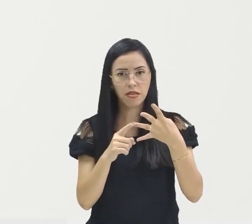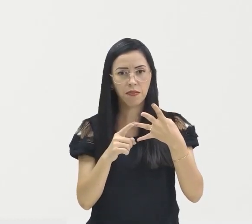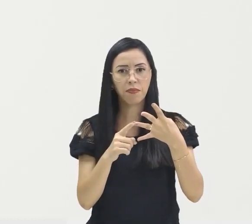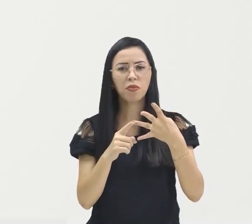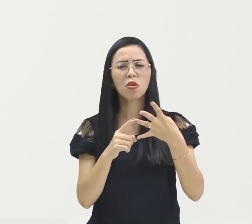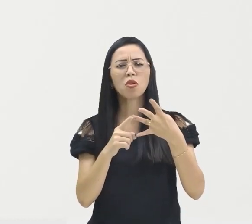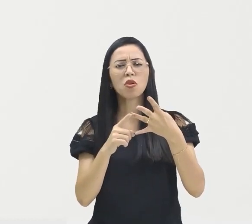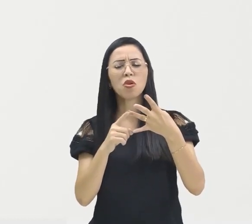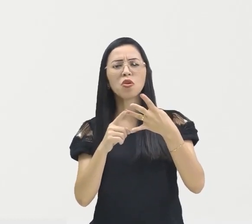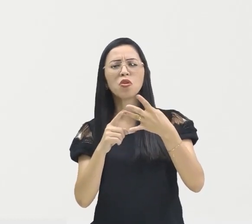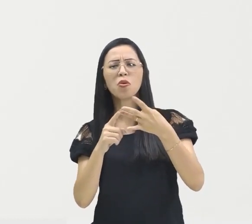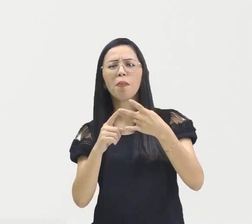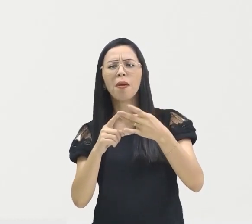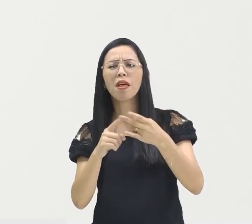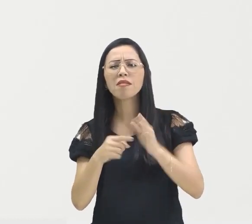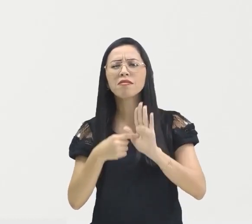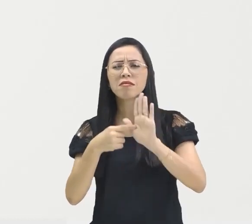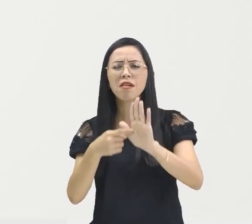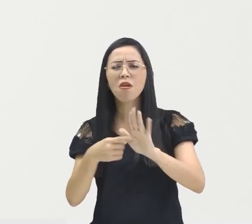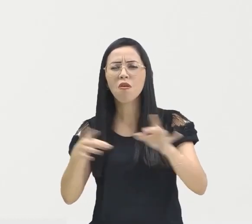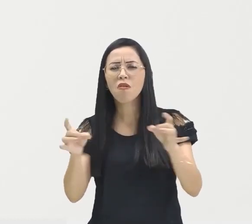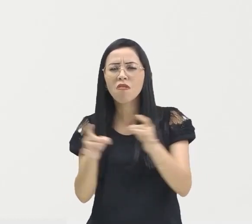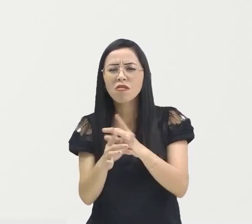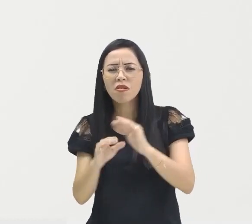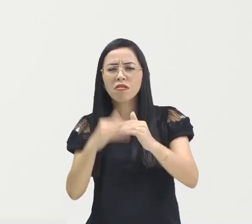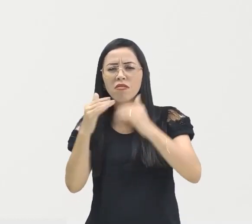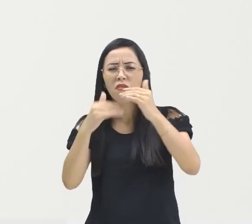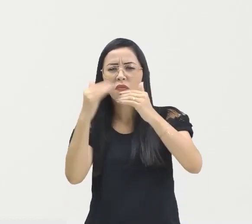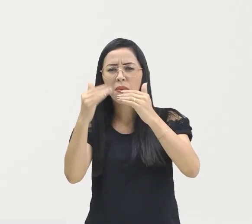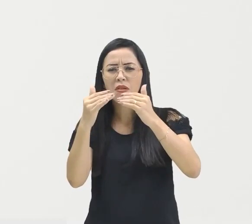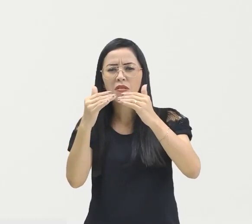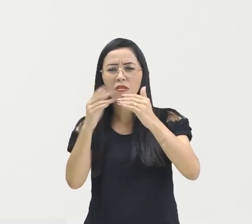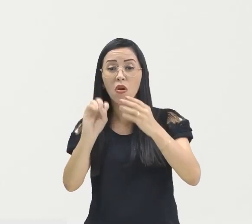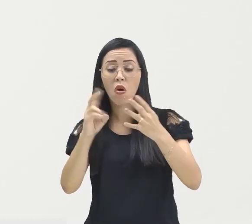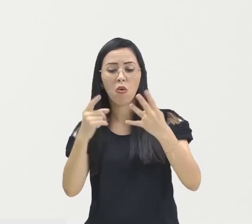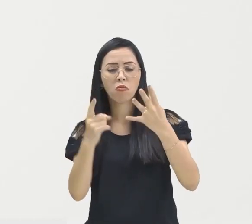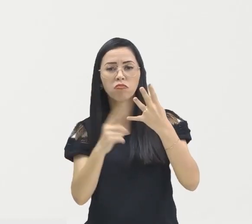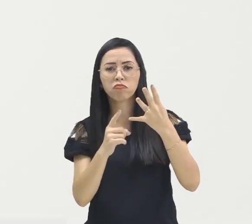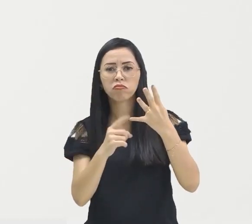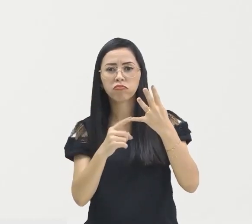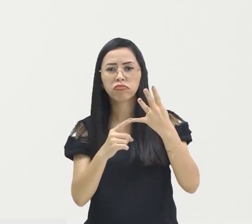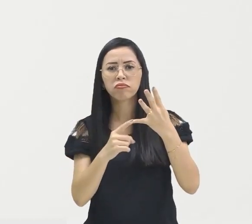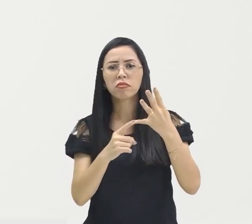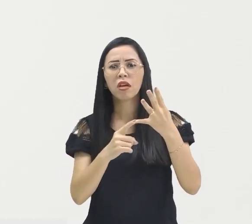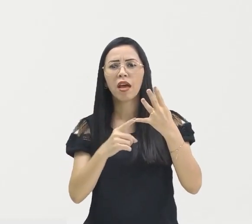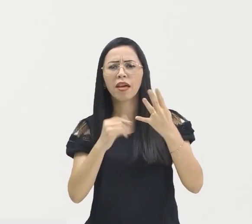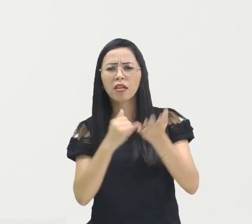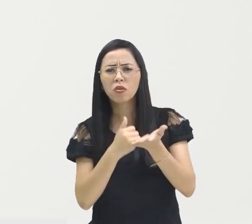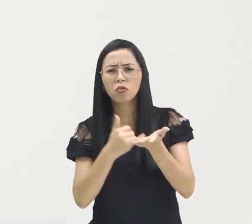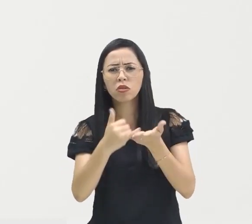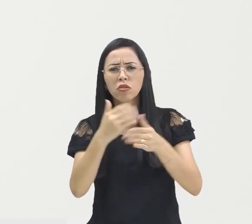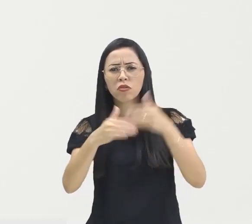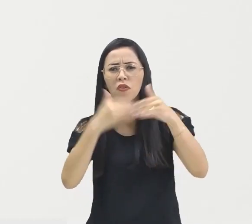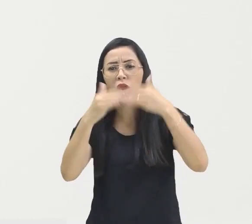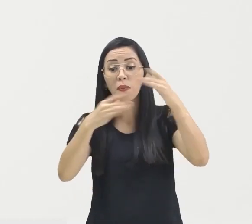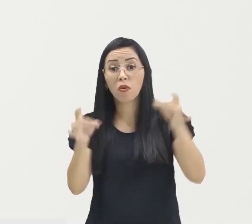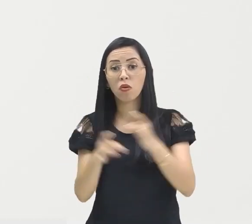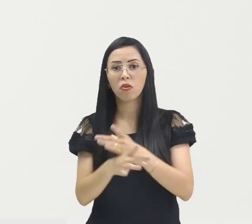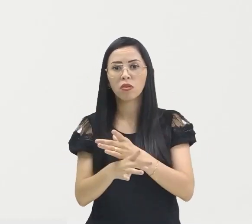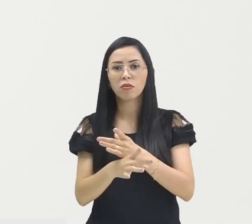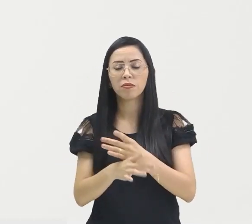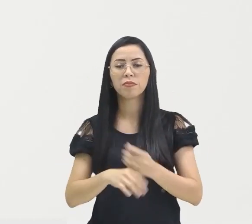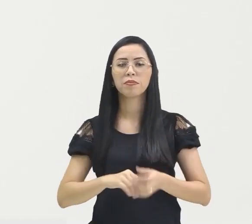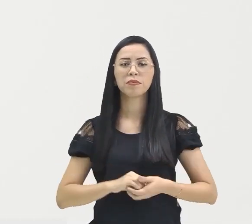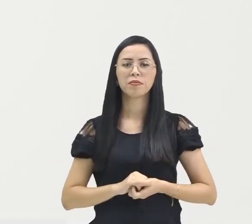C. Explanação, conclusão e desenvolvimento. D. Introdução, desenvolvimento e conclusão.